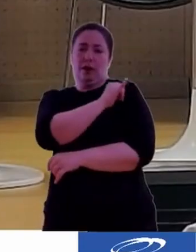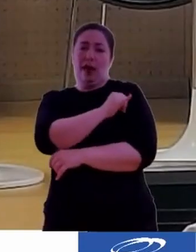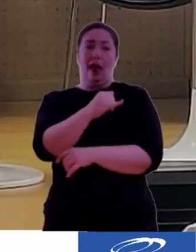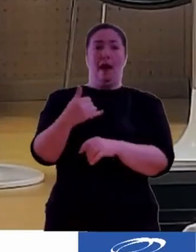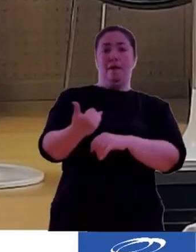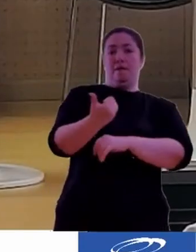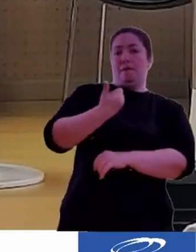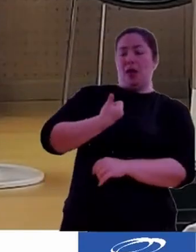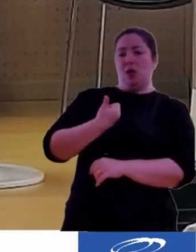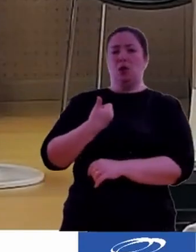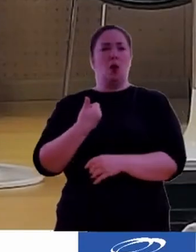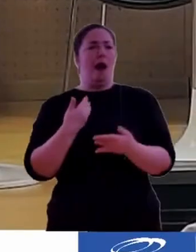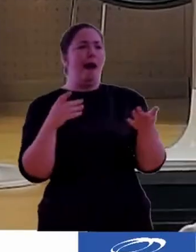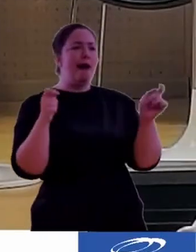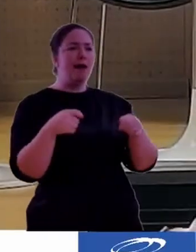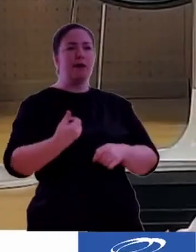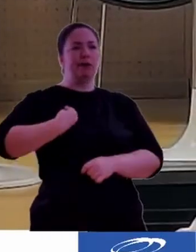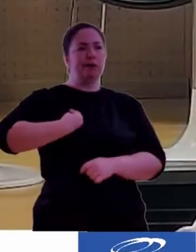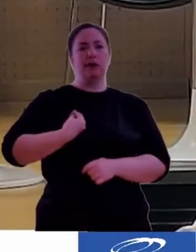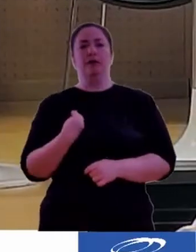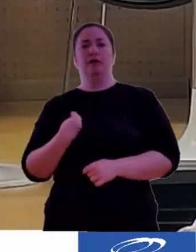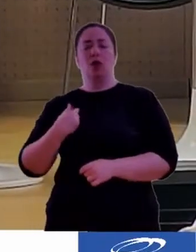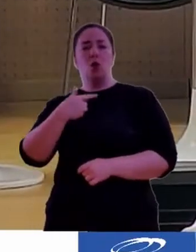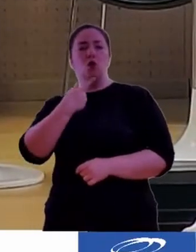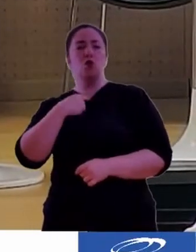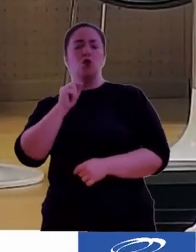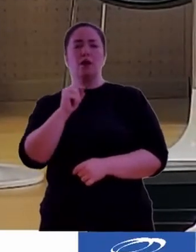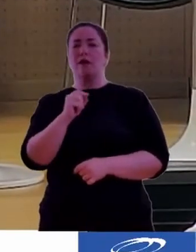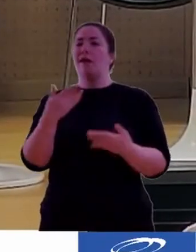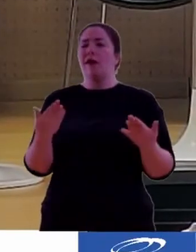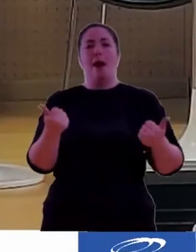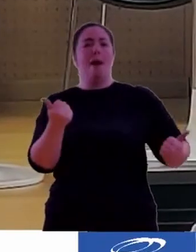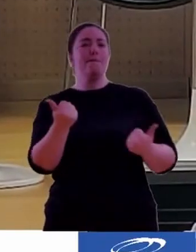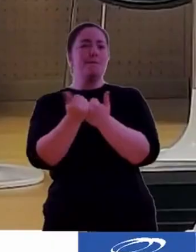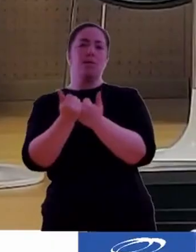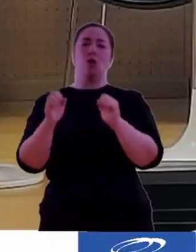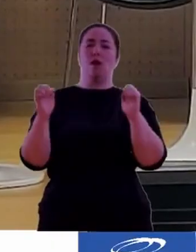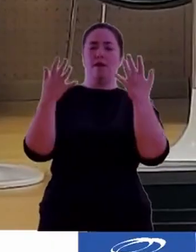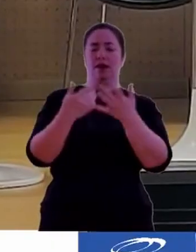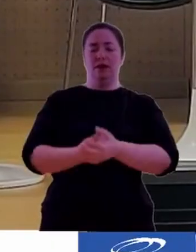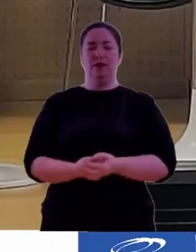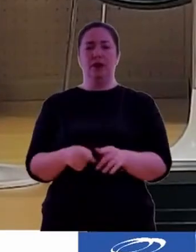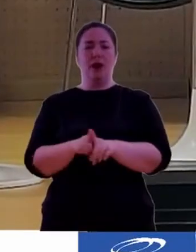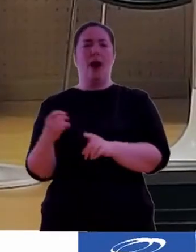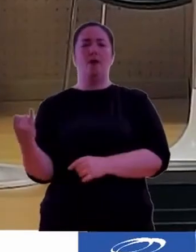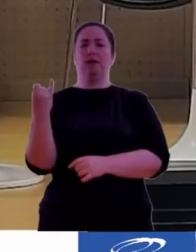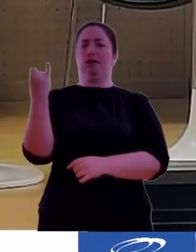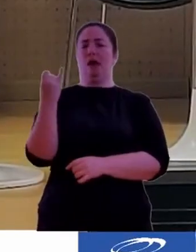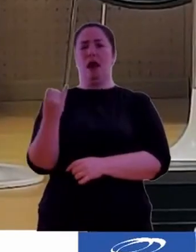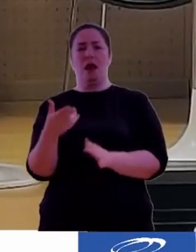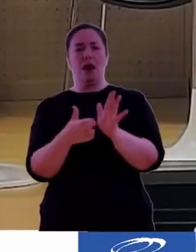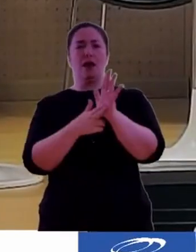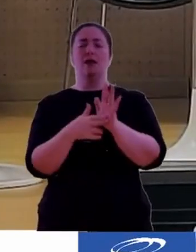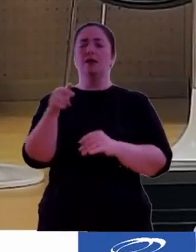mostraram interesse em participar do evento, quer dizer, dando total apoio ao evento e dando a importância que realmente o